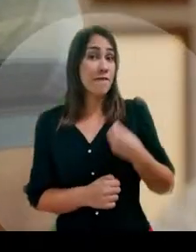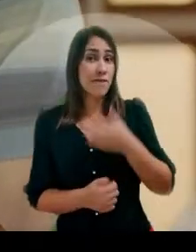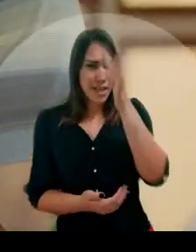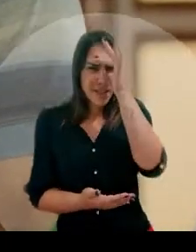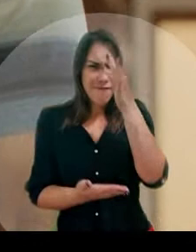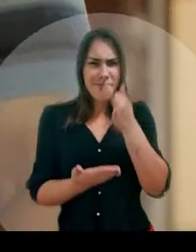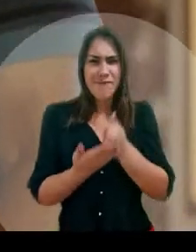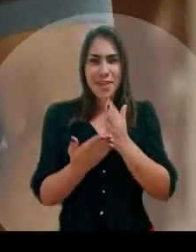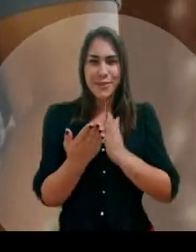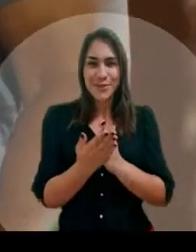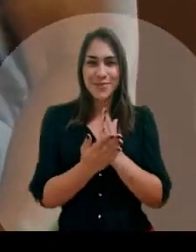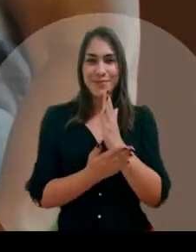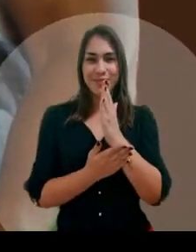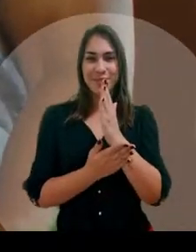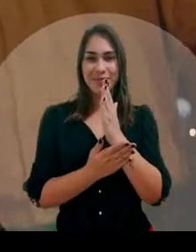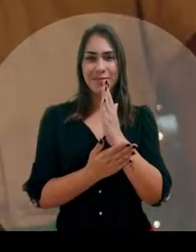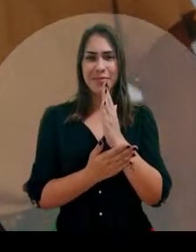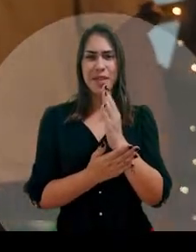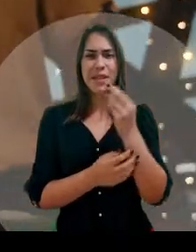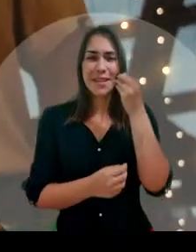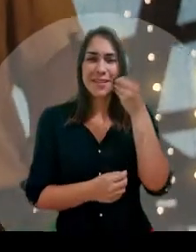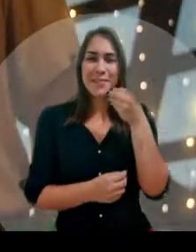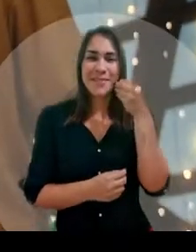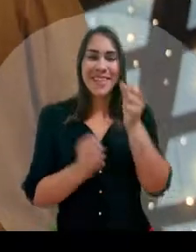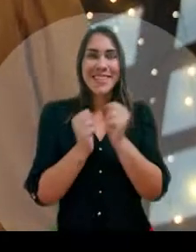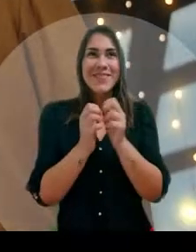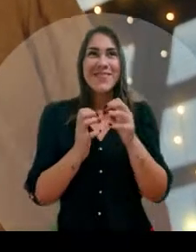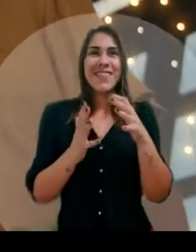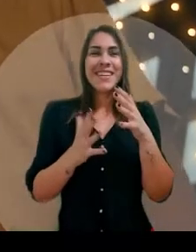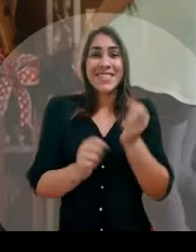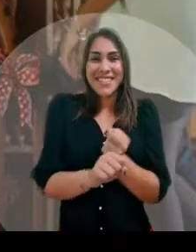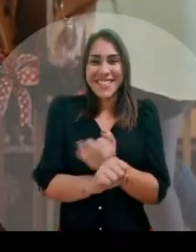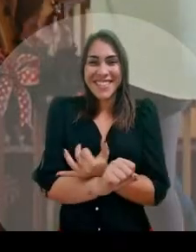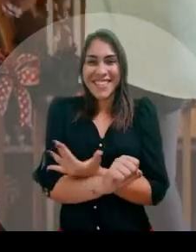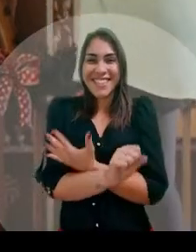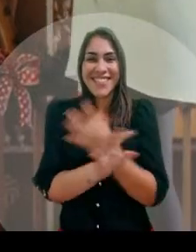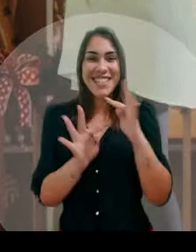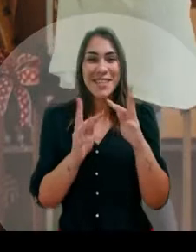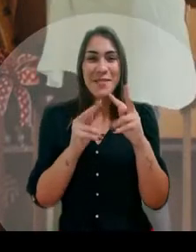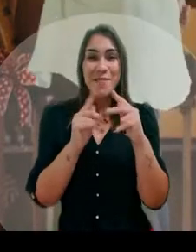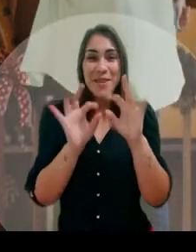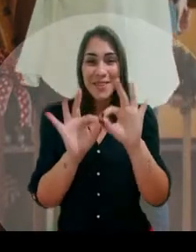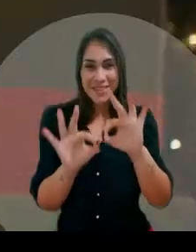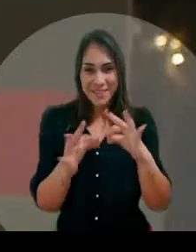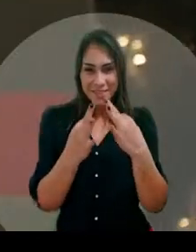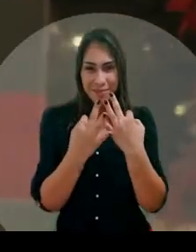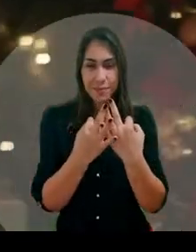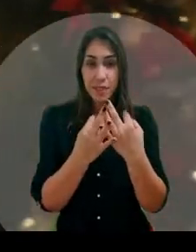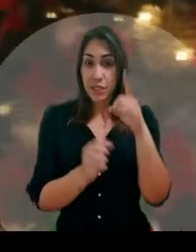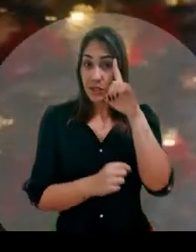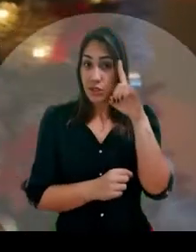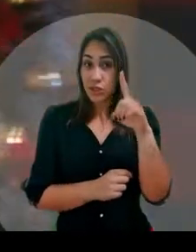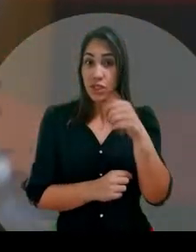de vida fé e superação uma experiência com muita magia e emoção para toda a